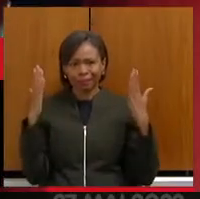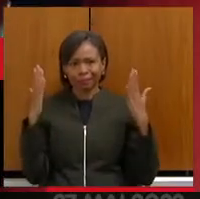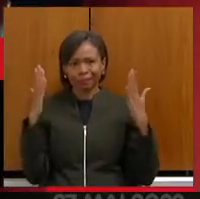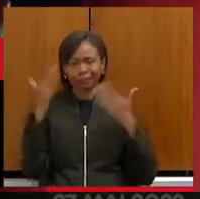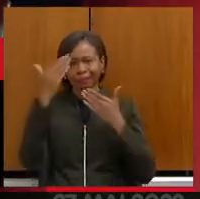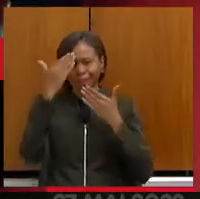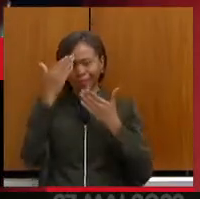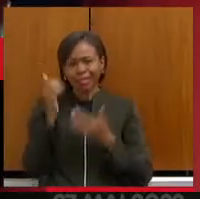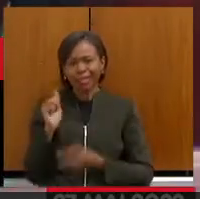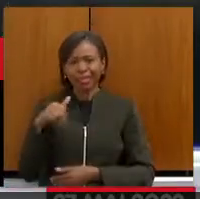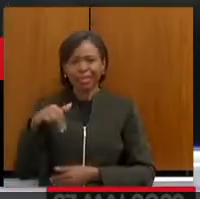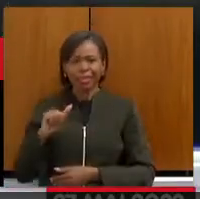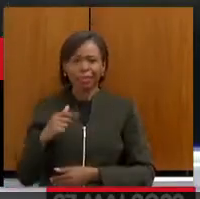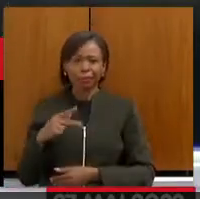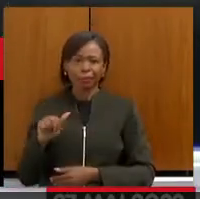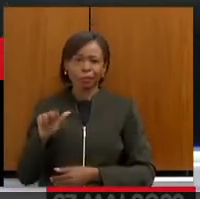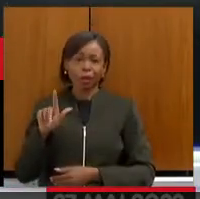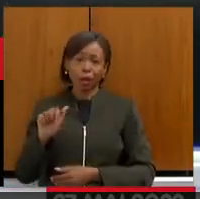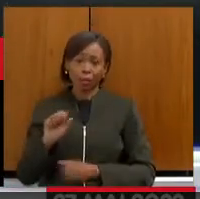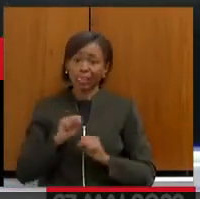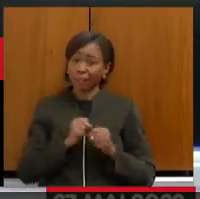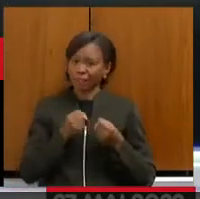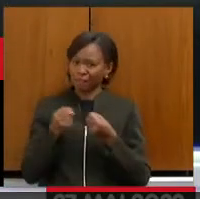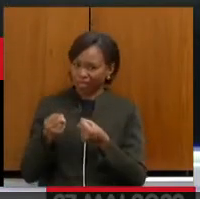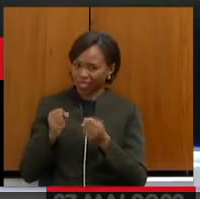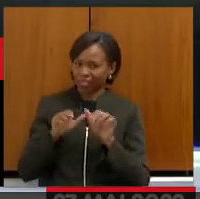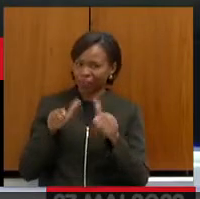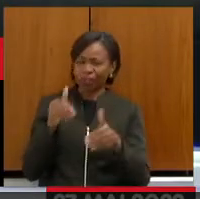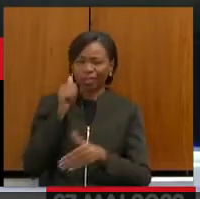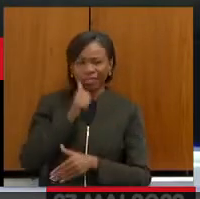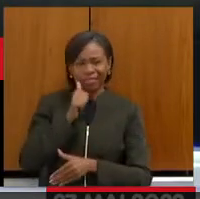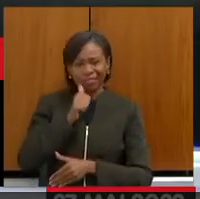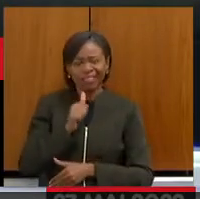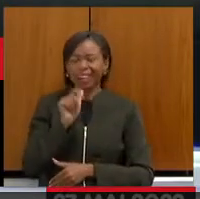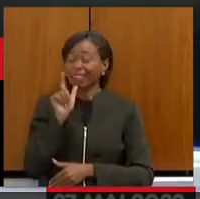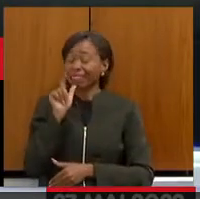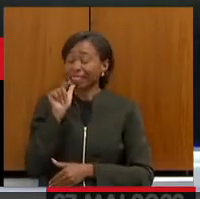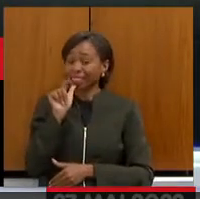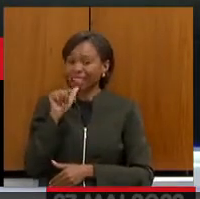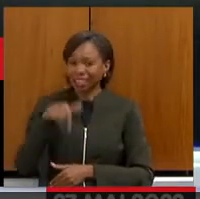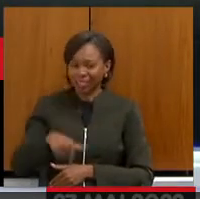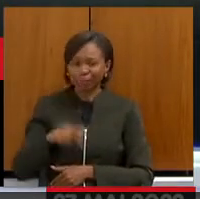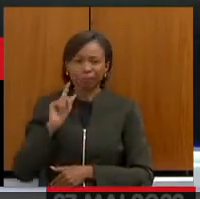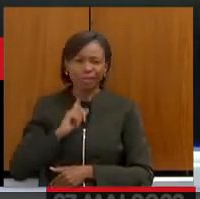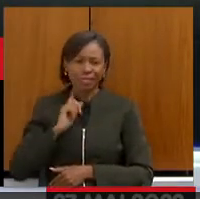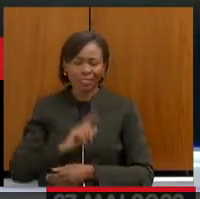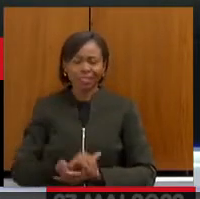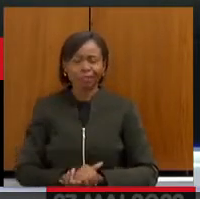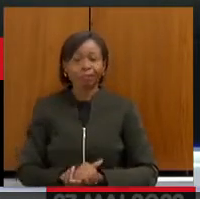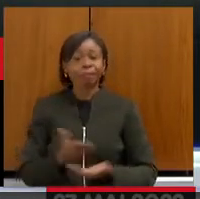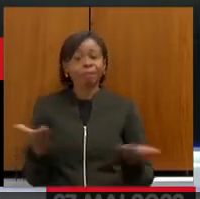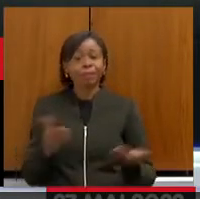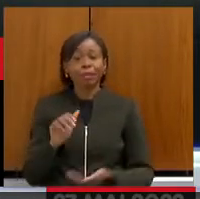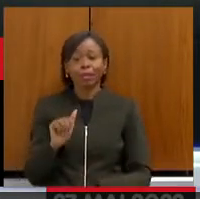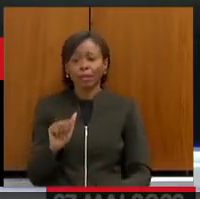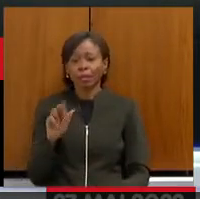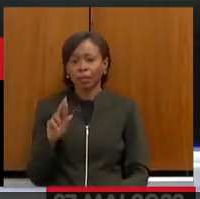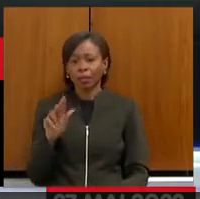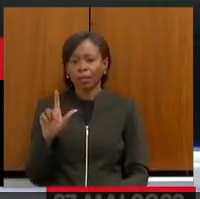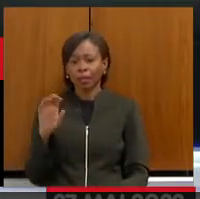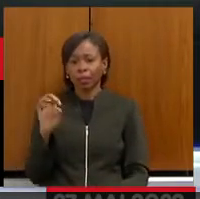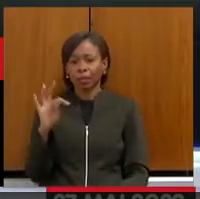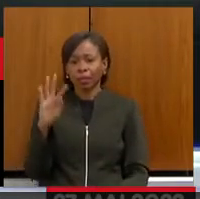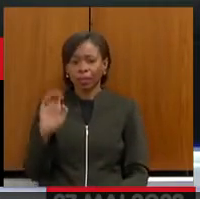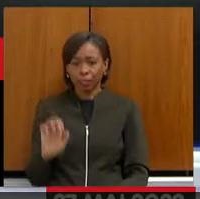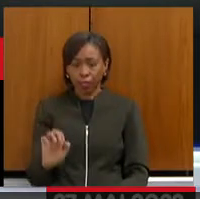bom obrigada na Paula defensora das águas de Minas Gerais convidamos agora a senhora Arlete Alves de